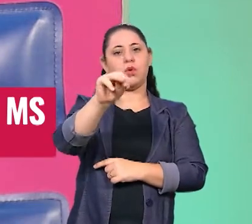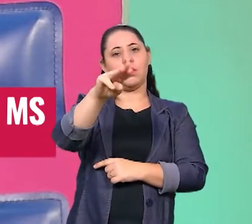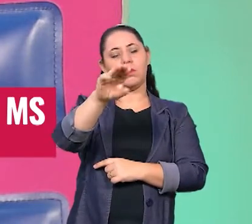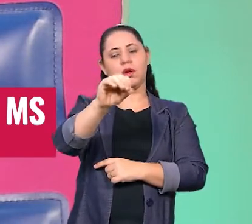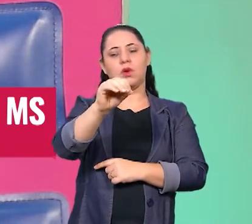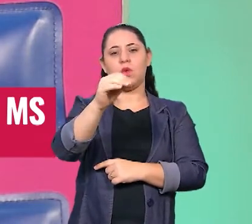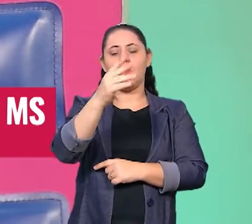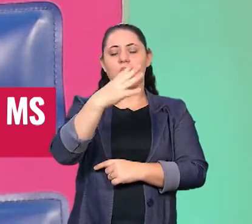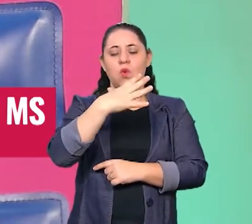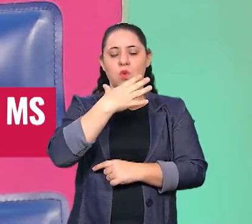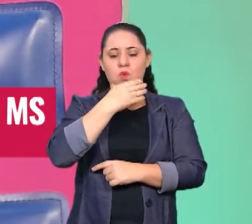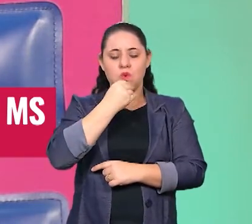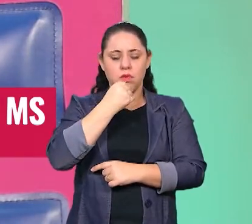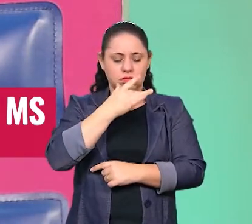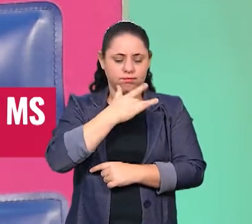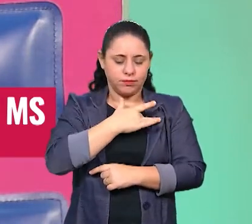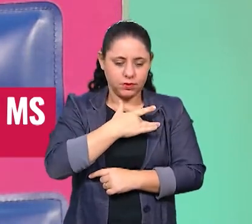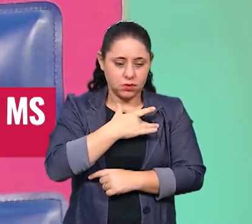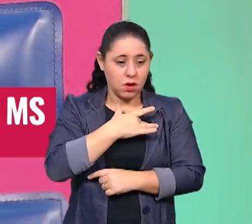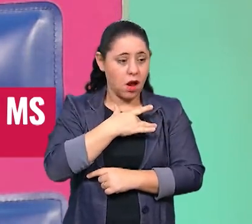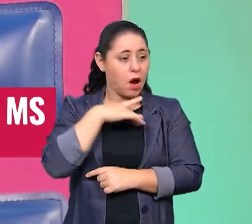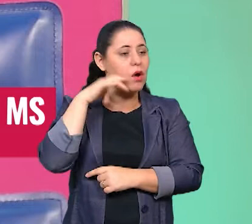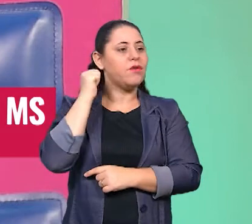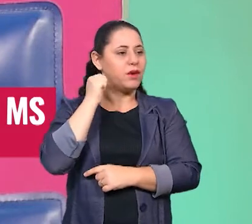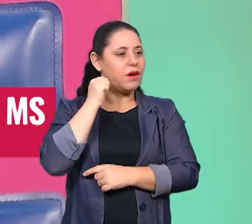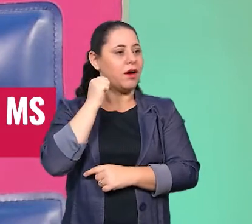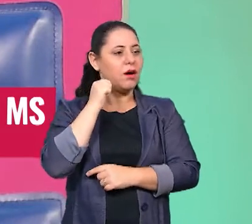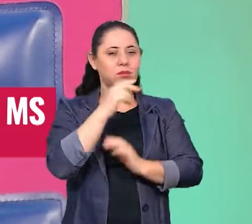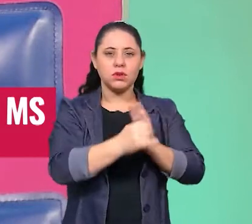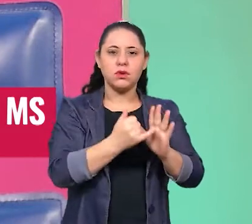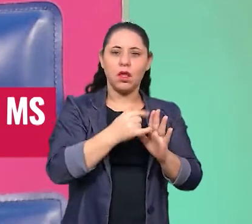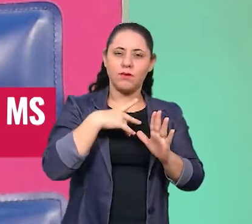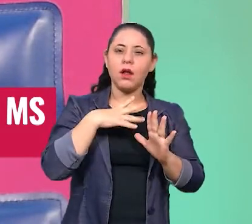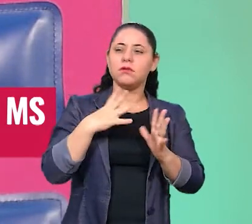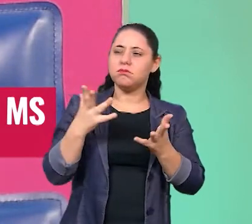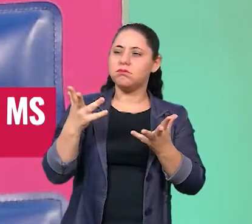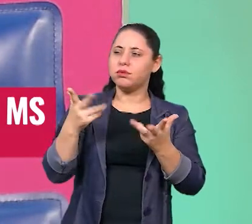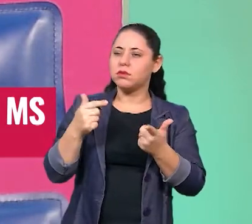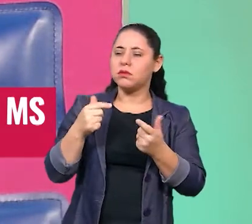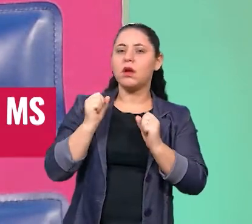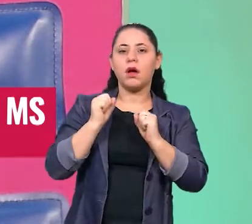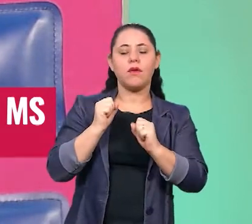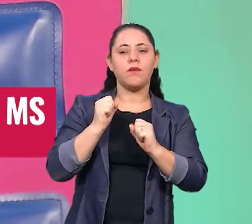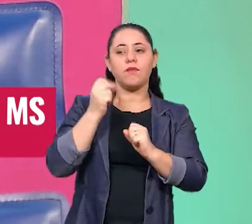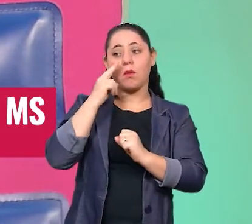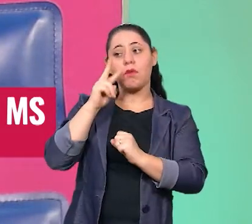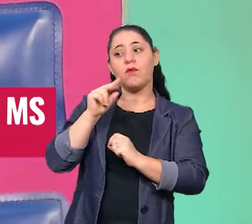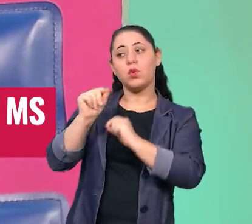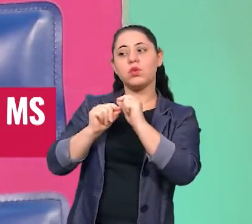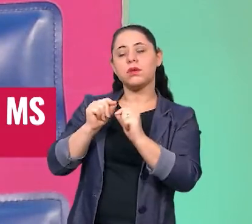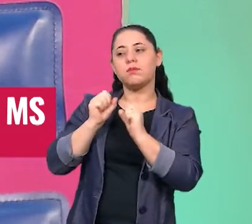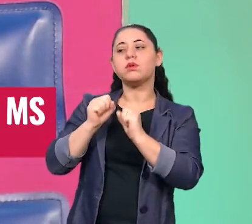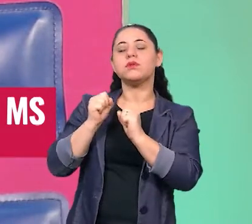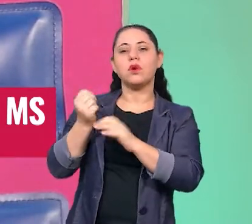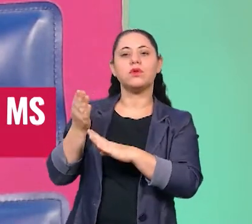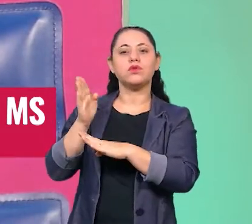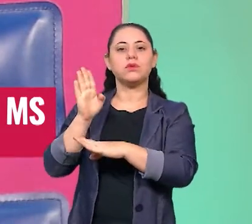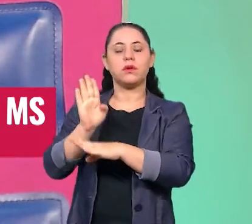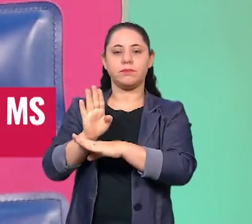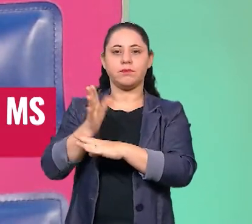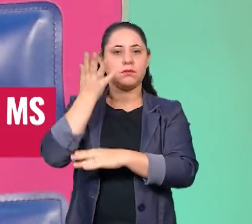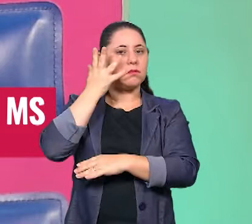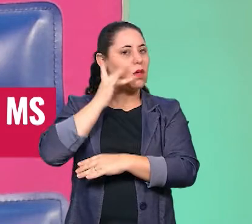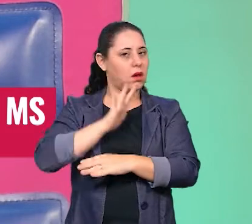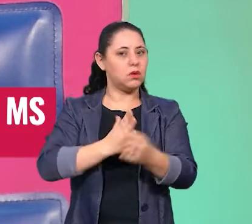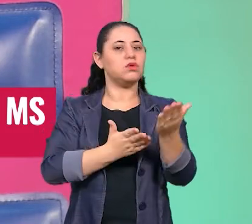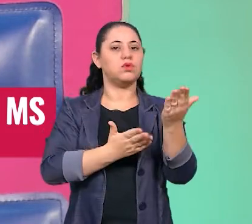conheceu, ouviu falar do Projeto Livres e falou, não, eles têm potencial, vamos ver o que é que a gente faz para ajudar. Então, as crianças, os adolescentes que nós temos